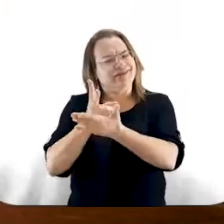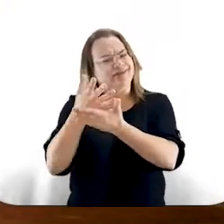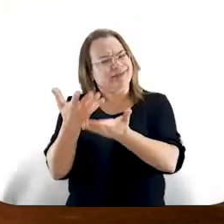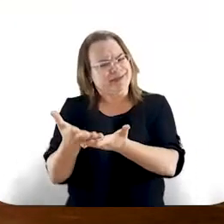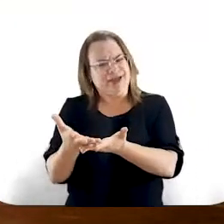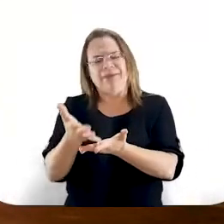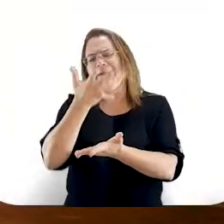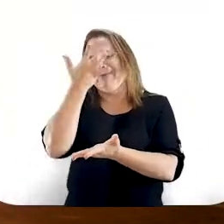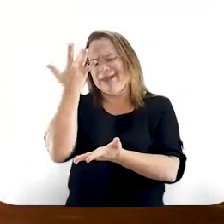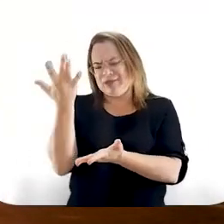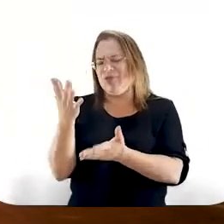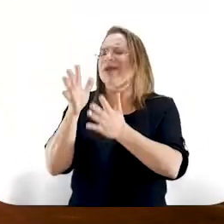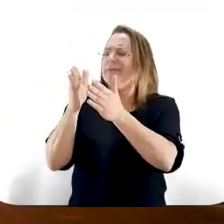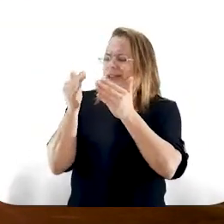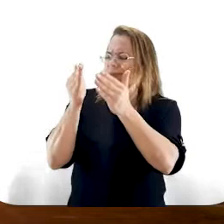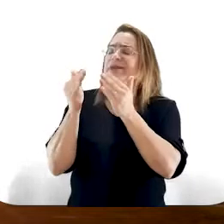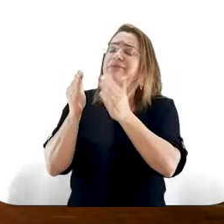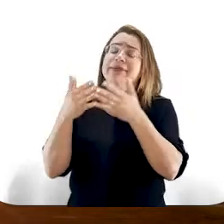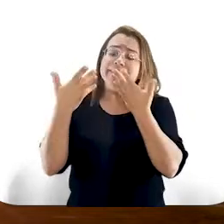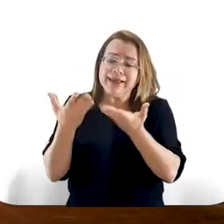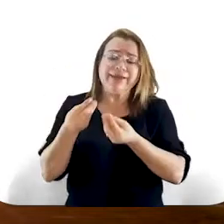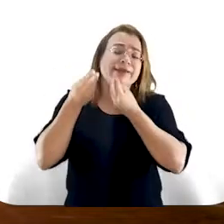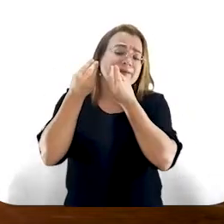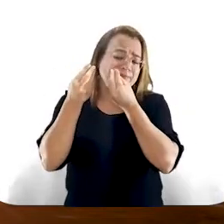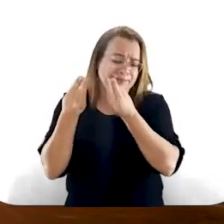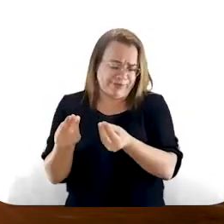tanto bate, até que fura.